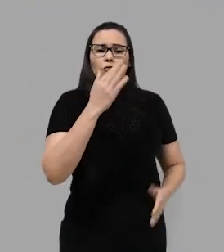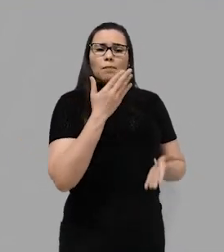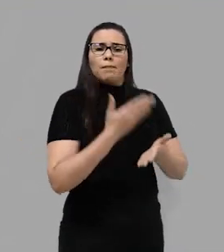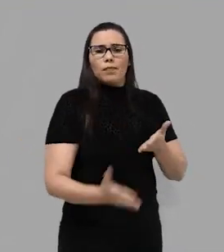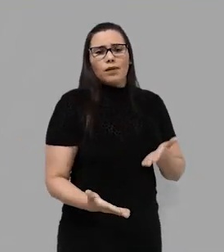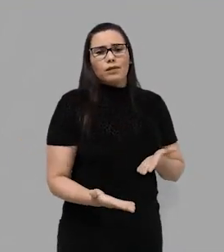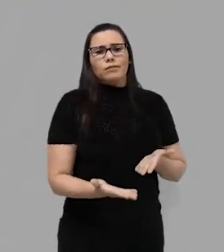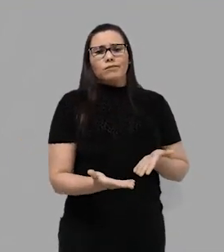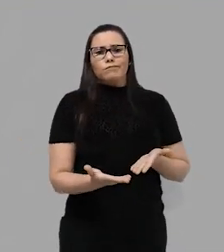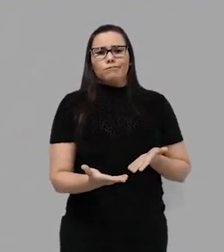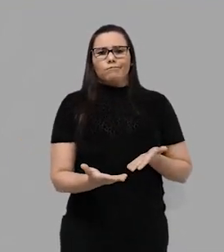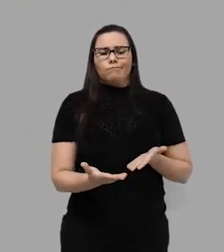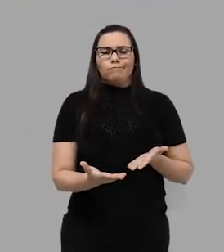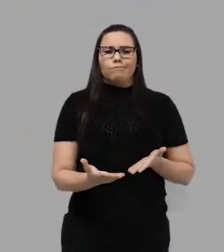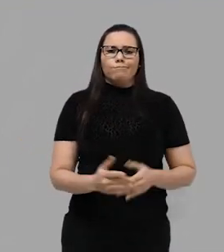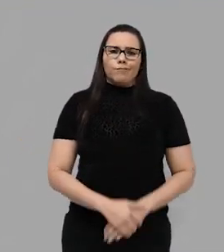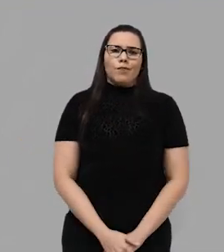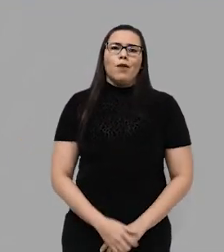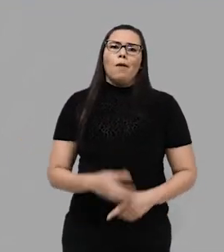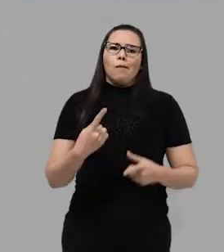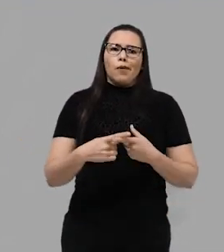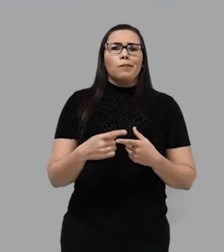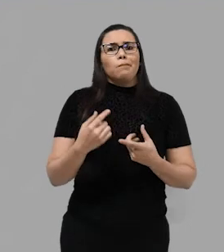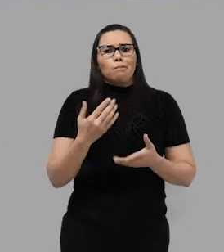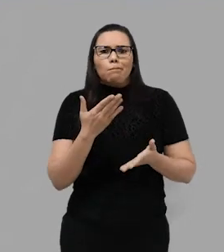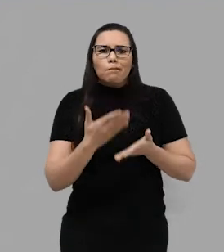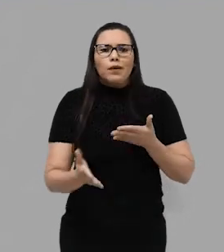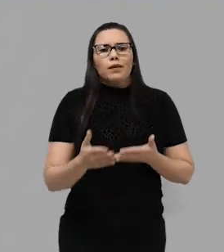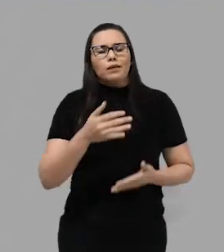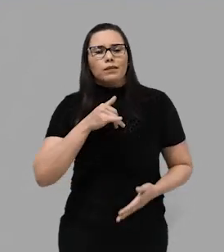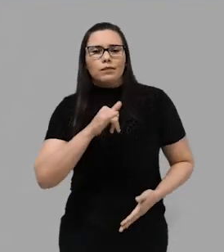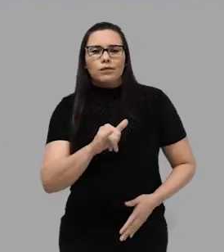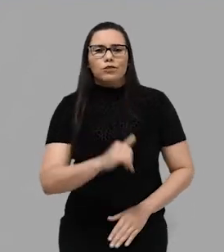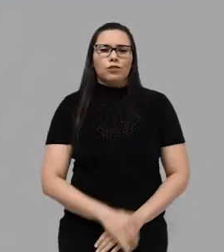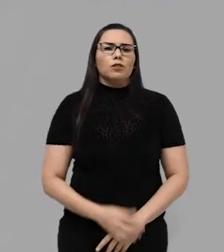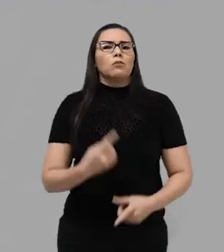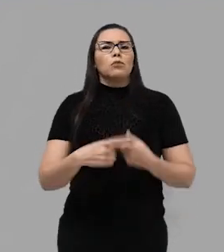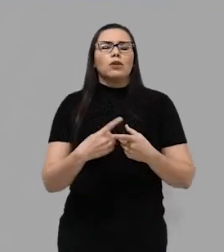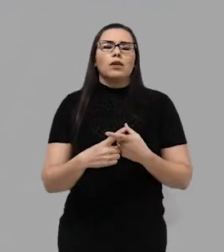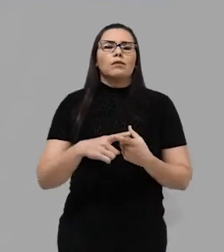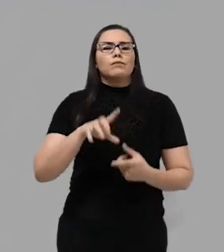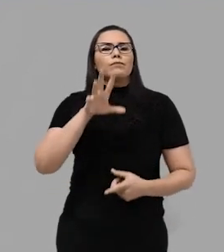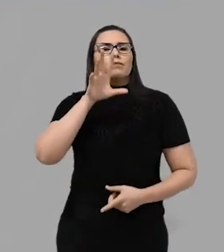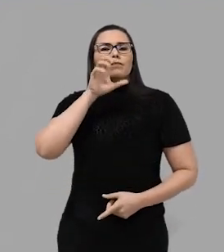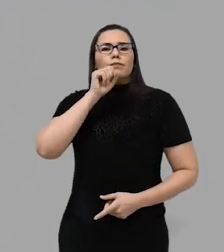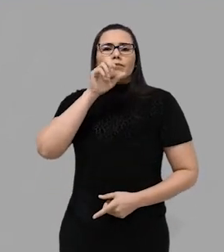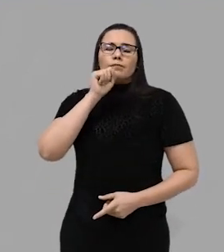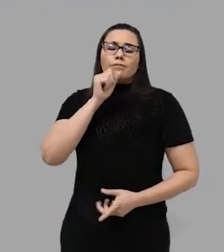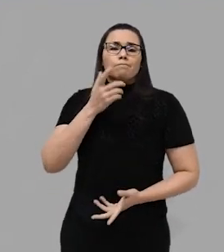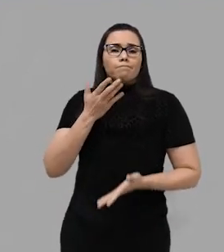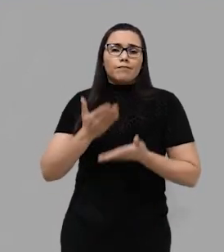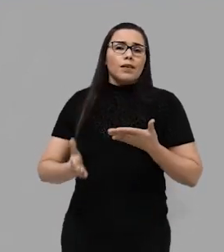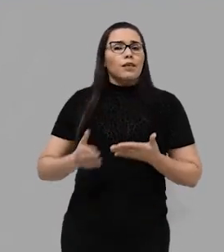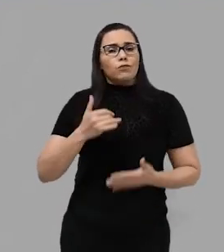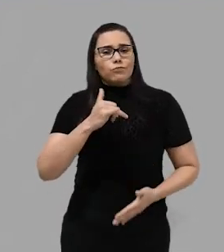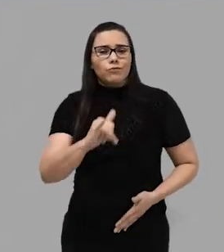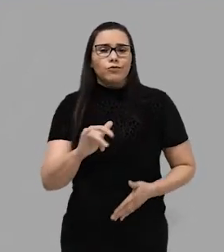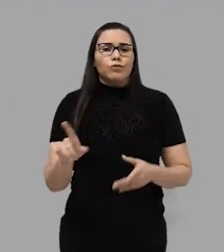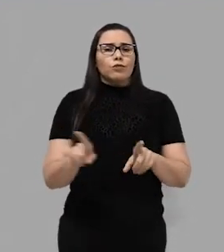perdida. Parte dessa energia ele tem que gastar porque ela faz a respiração celular. Então, nós temos aqui o